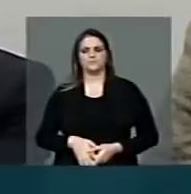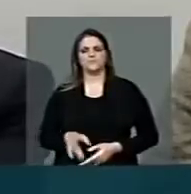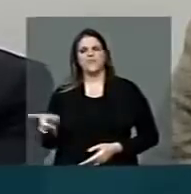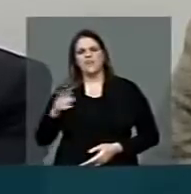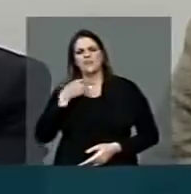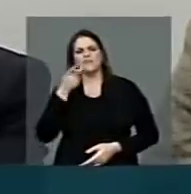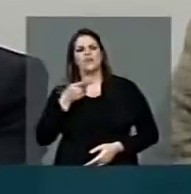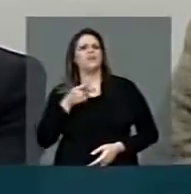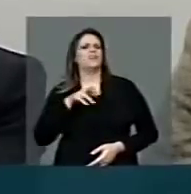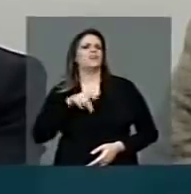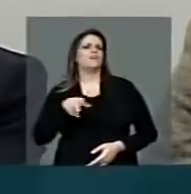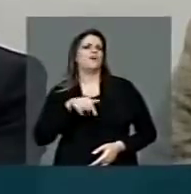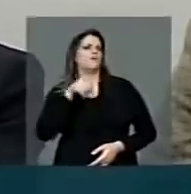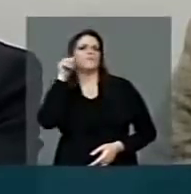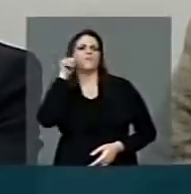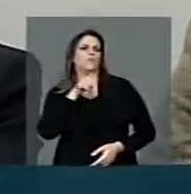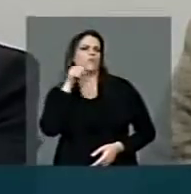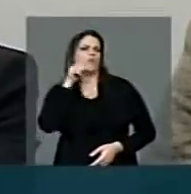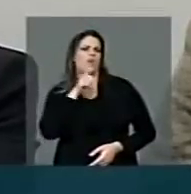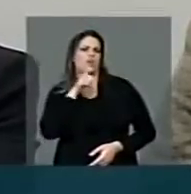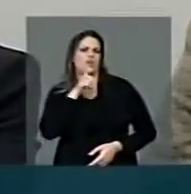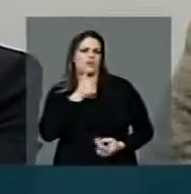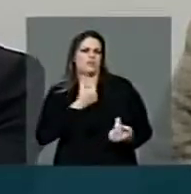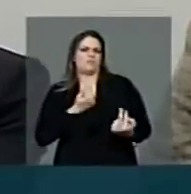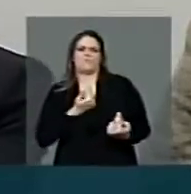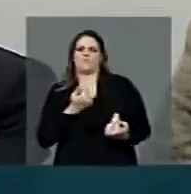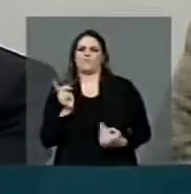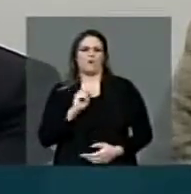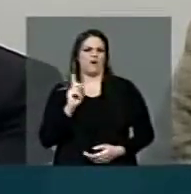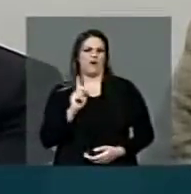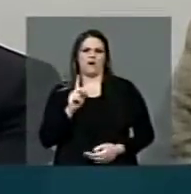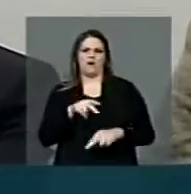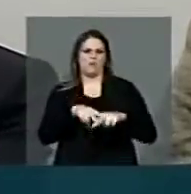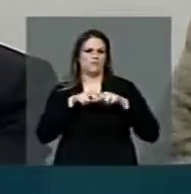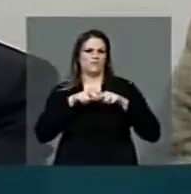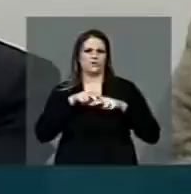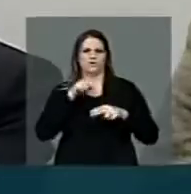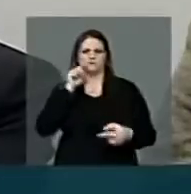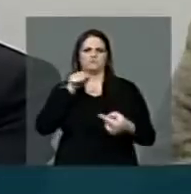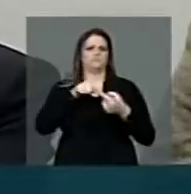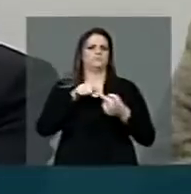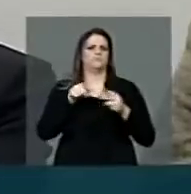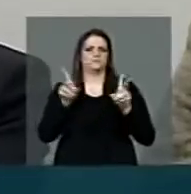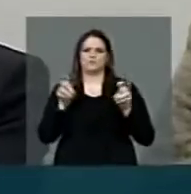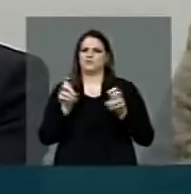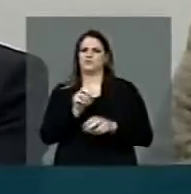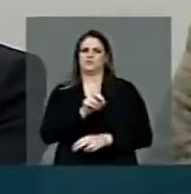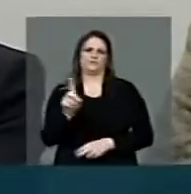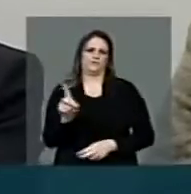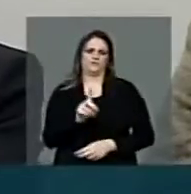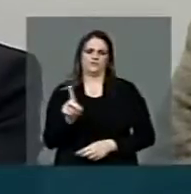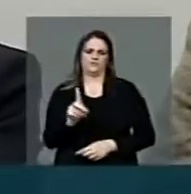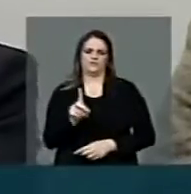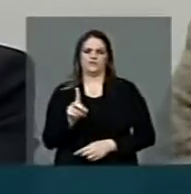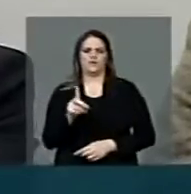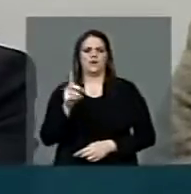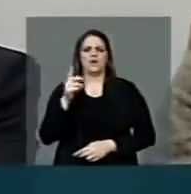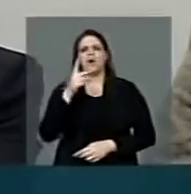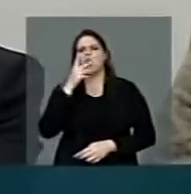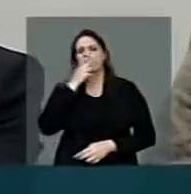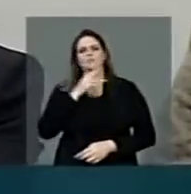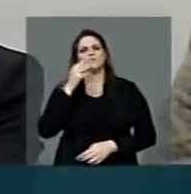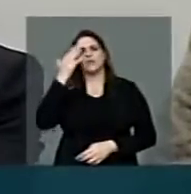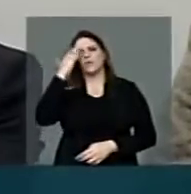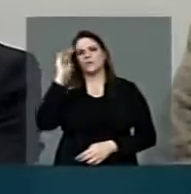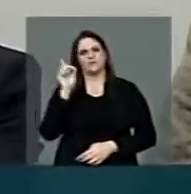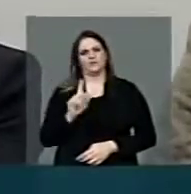das mulheres partilharem comigo a identidade de gênero que faz com que elas sejam solidárias às mulheres prostitutas ou entenda a causa das